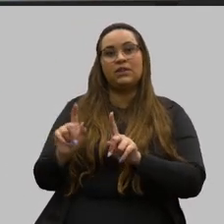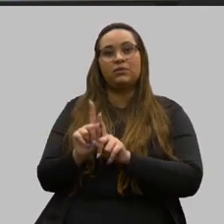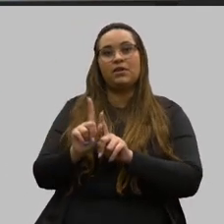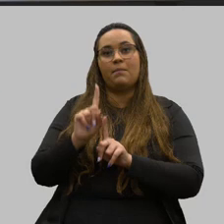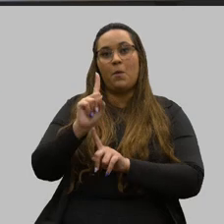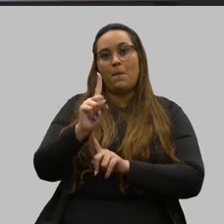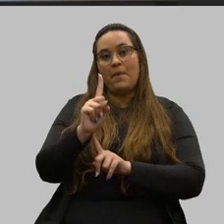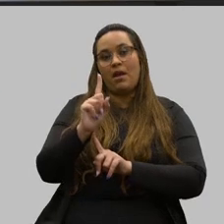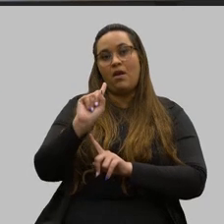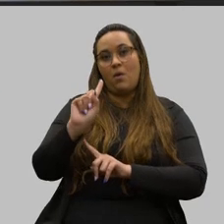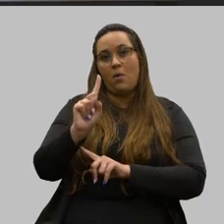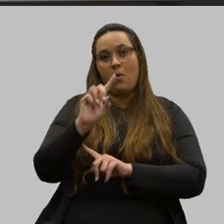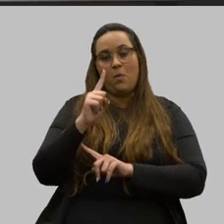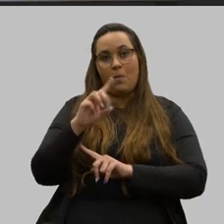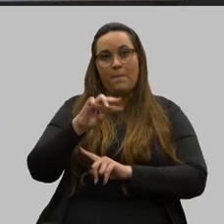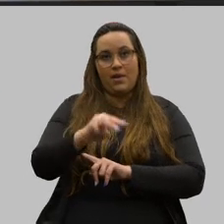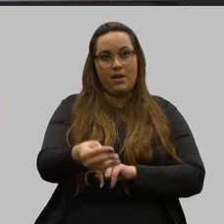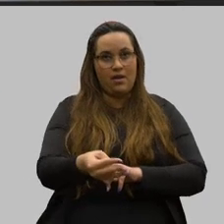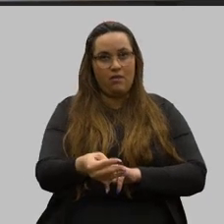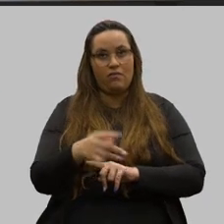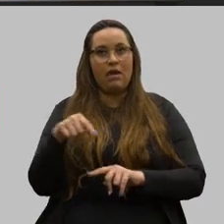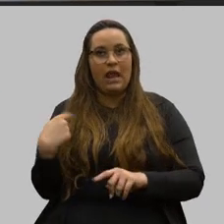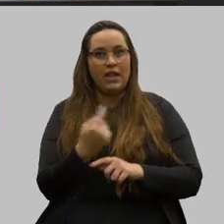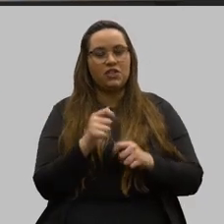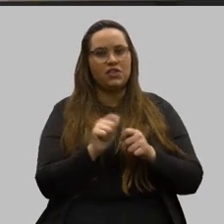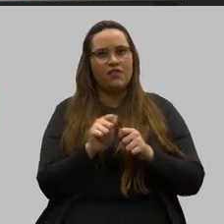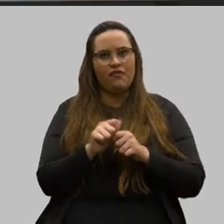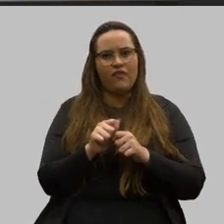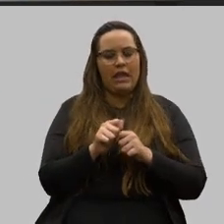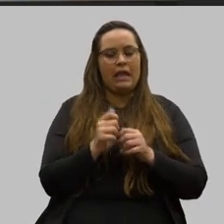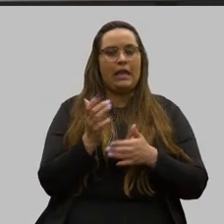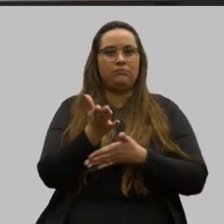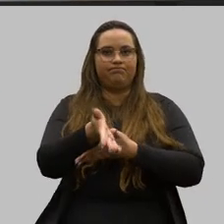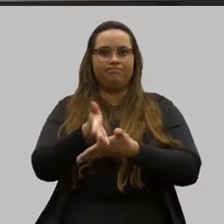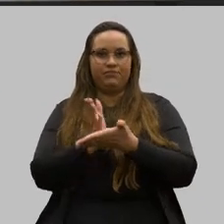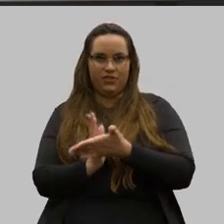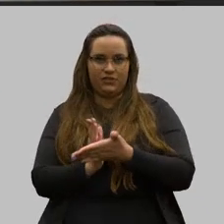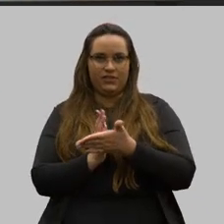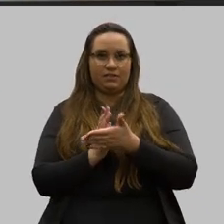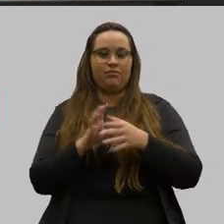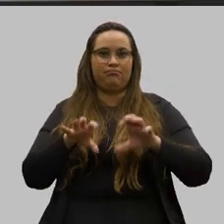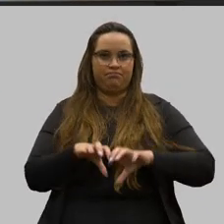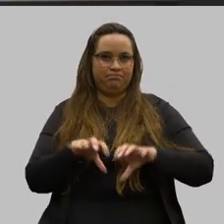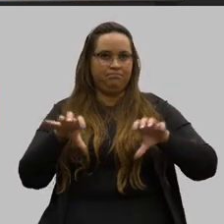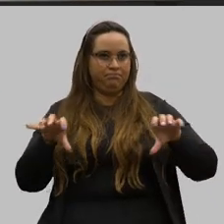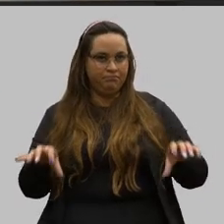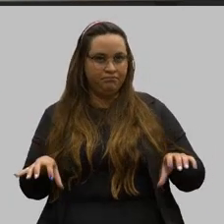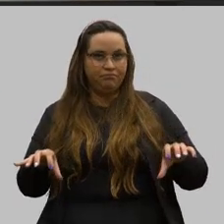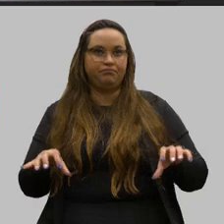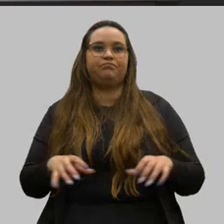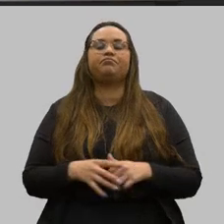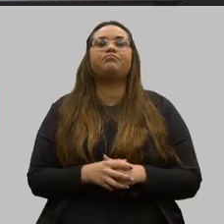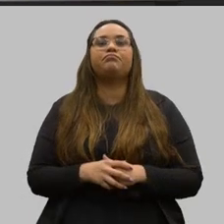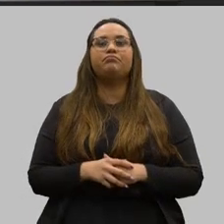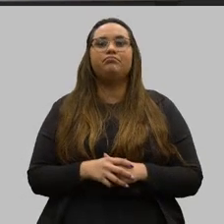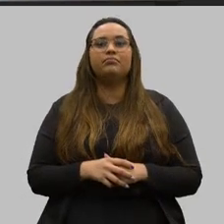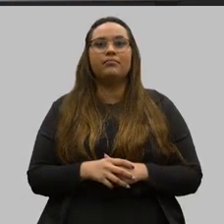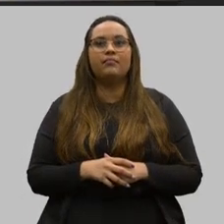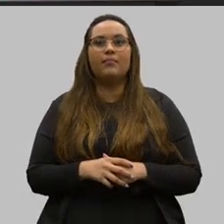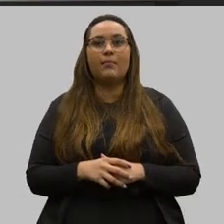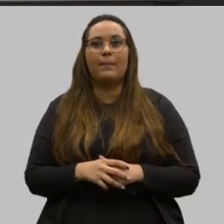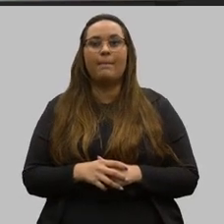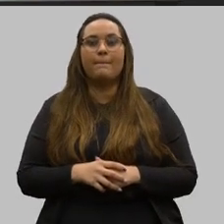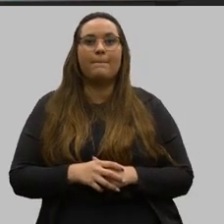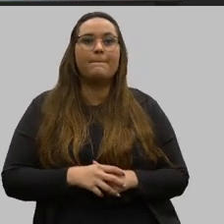registros e fizemos um recorte Esse é importante que a gente traga né que eh eh Opa voltando